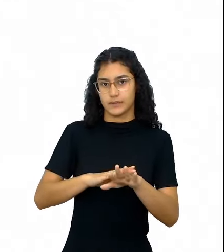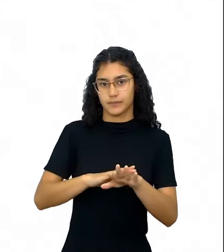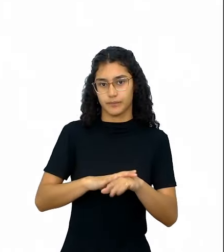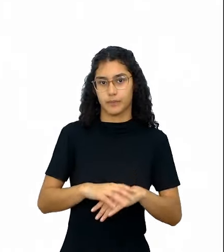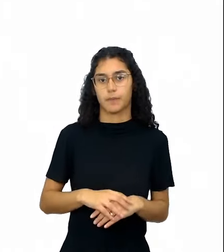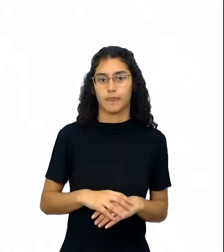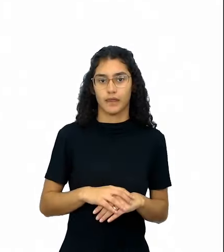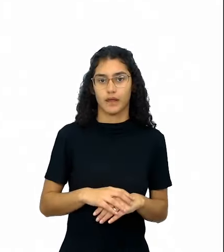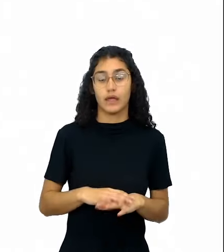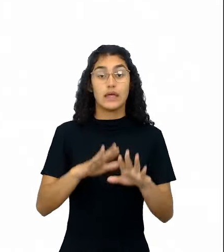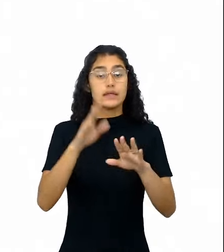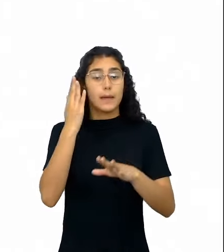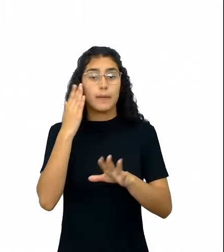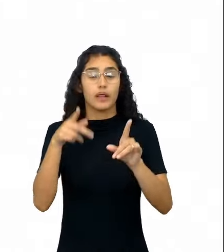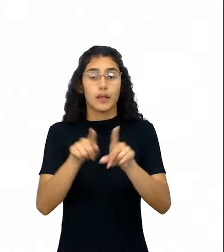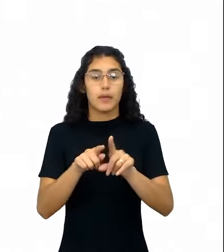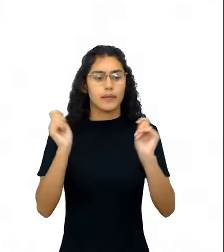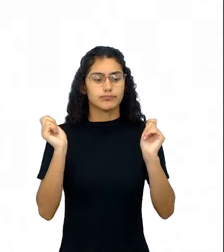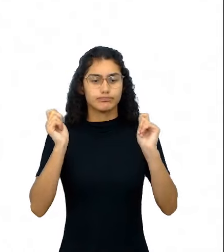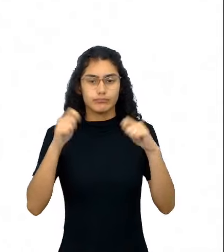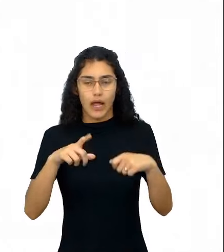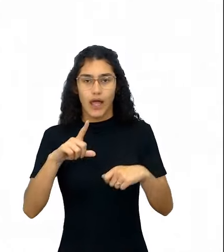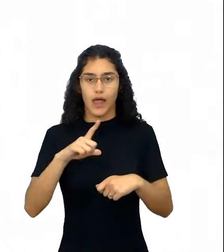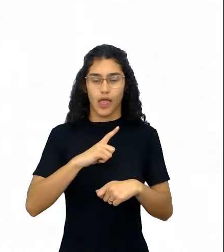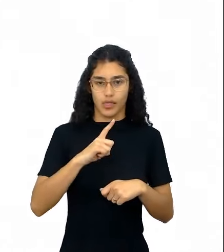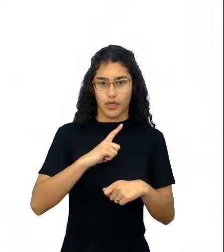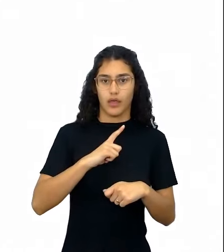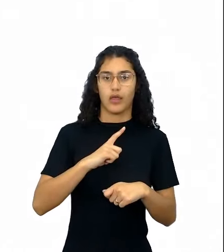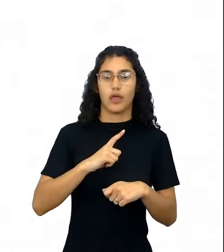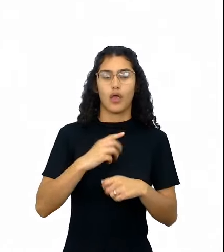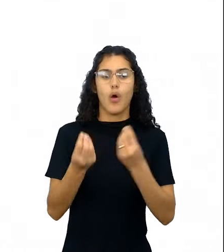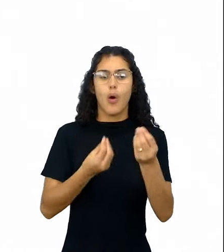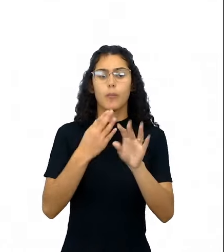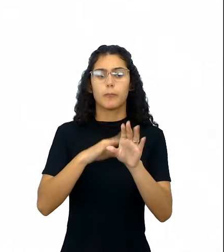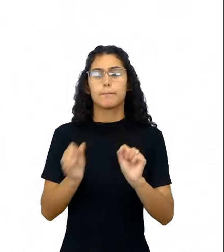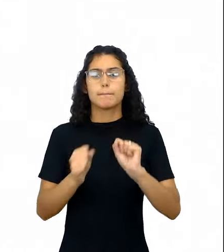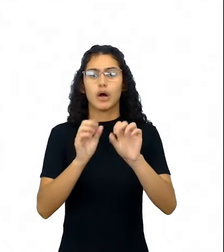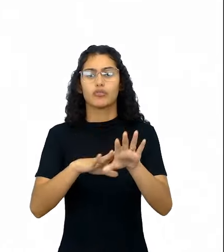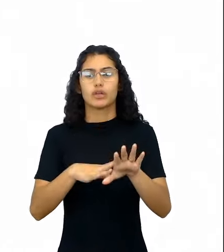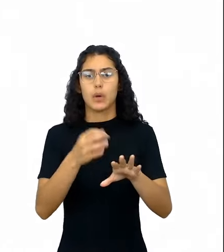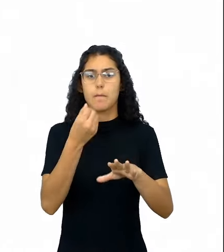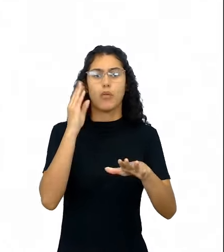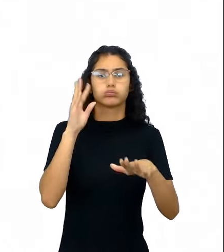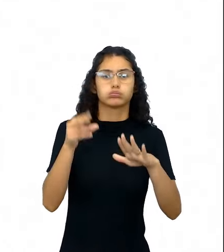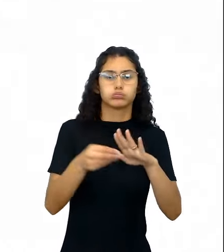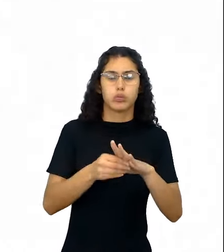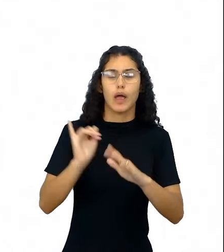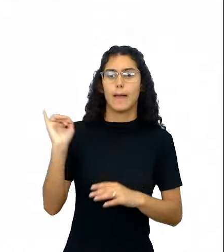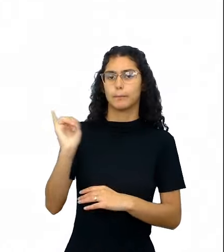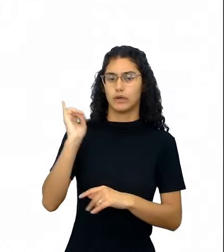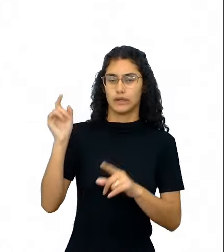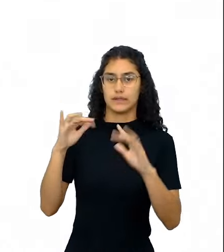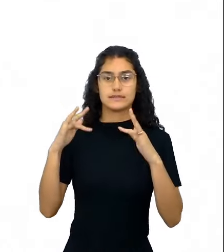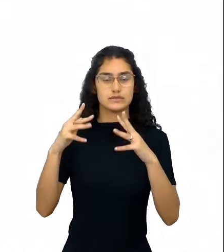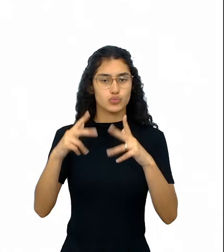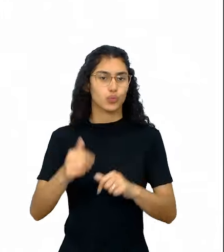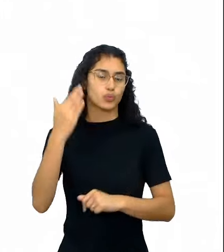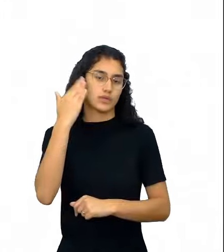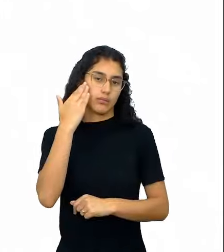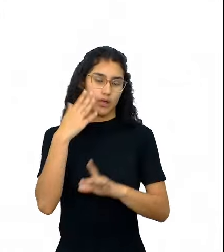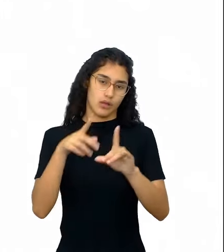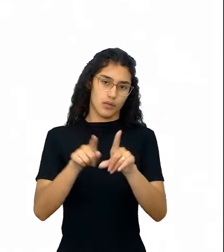que capacidade de síntese ou de fazer resumos, ela é muito importante para depois,